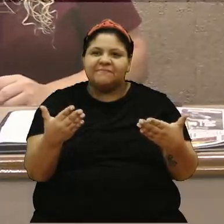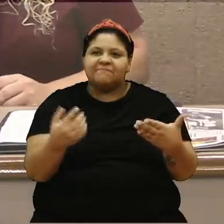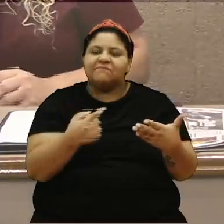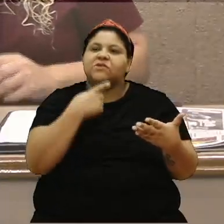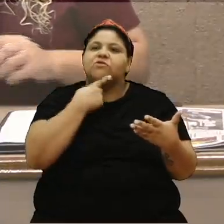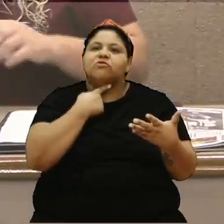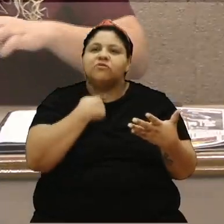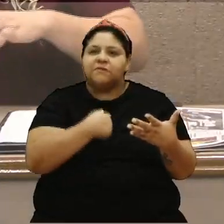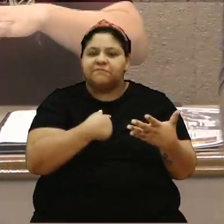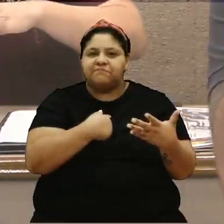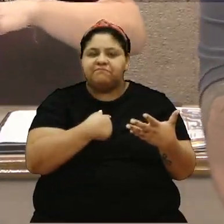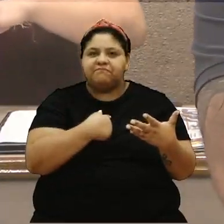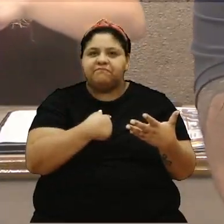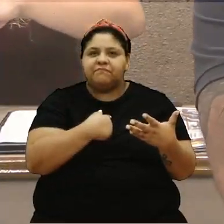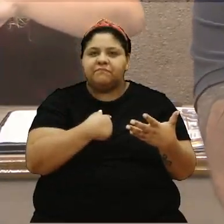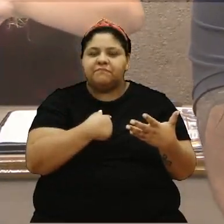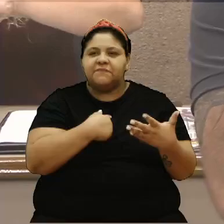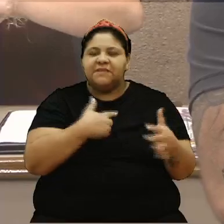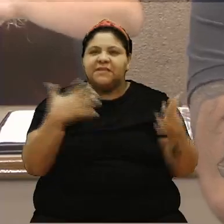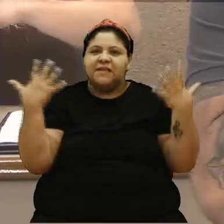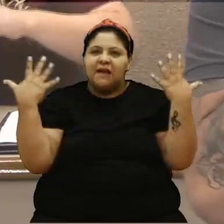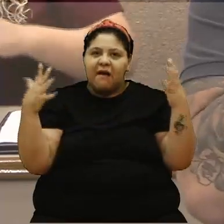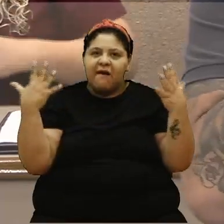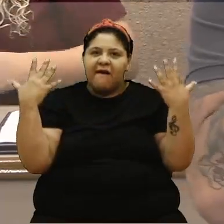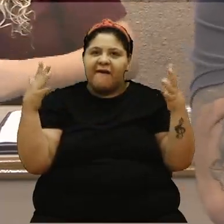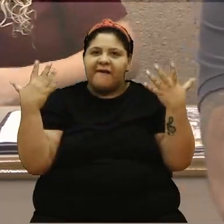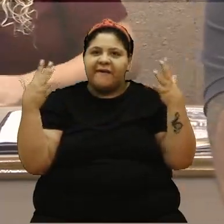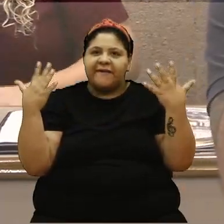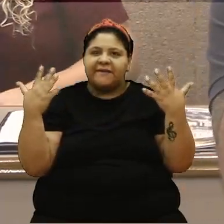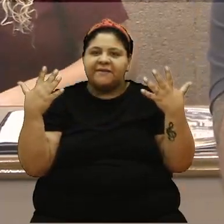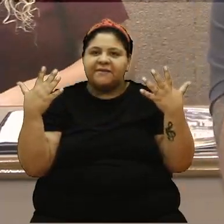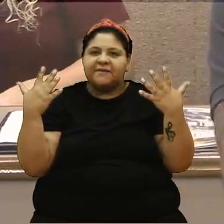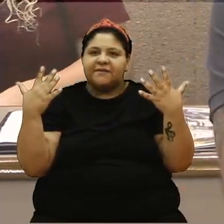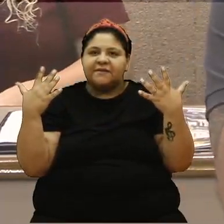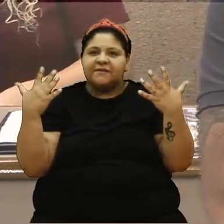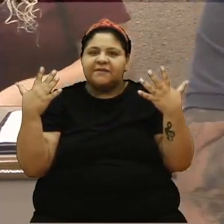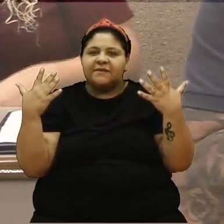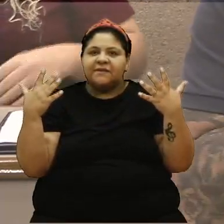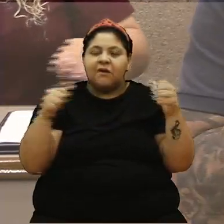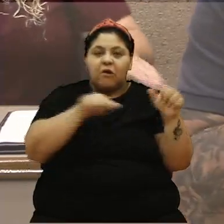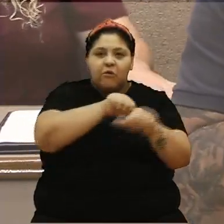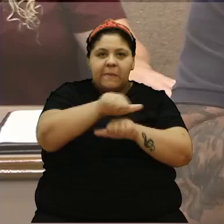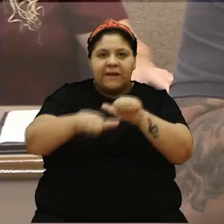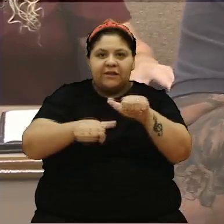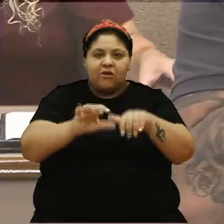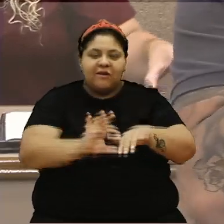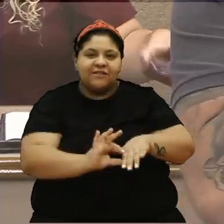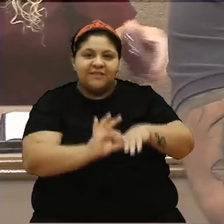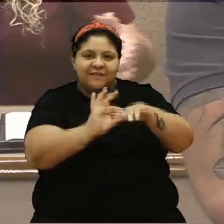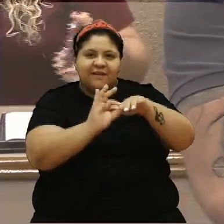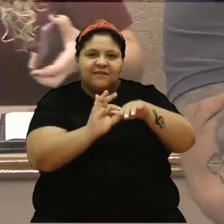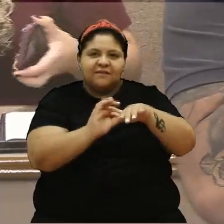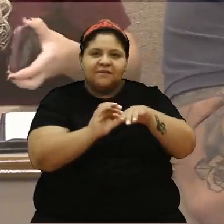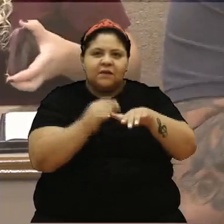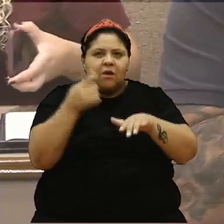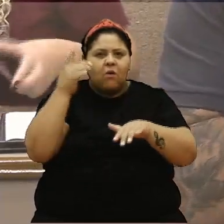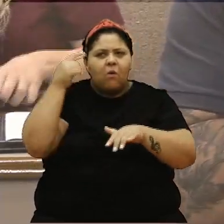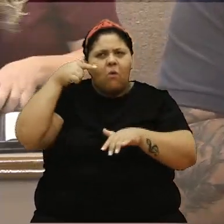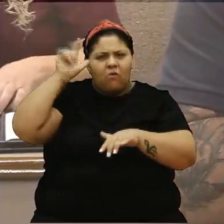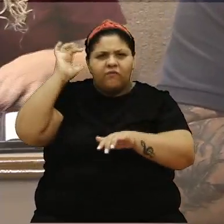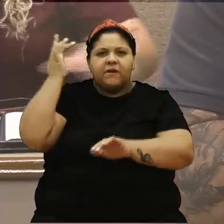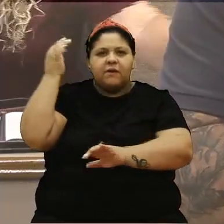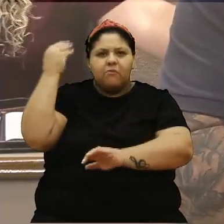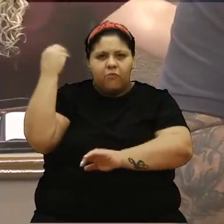gostaria de parabenizar pela passagem de comando ontem que estivemos em Porto Alegre,